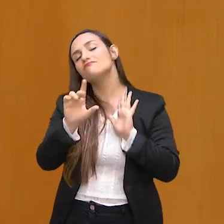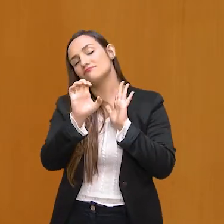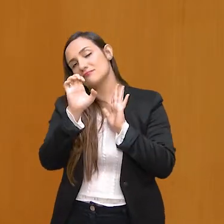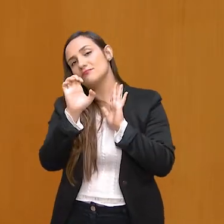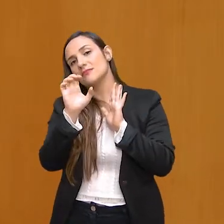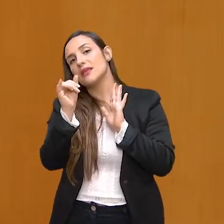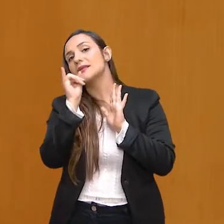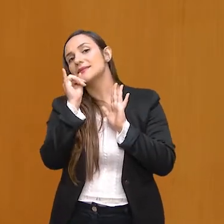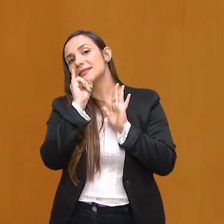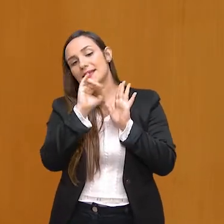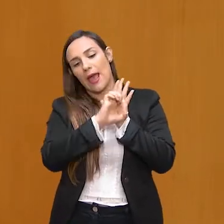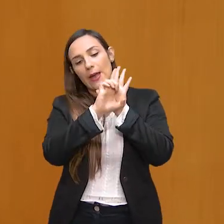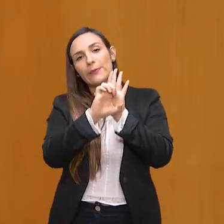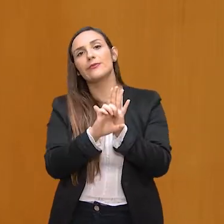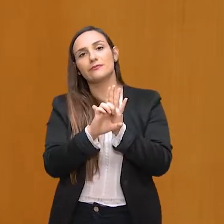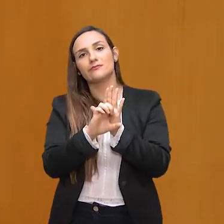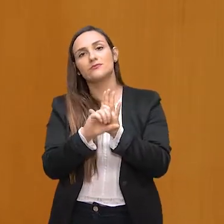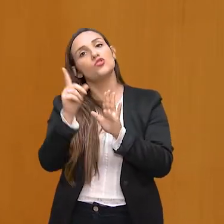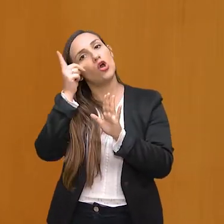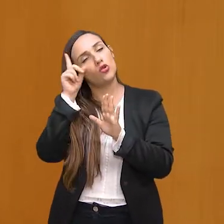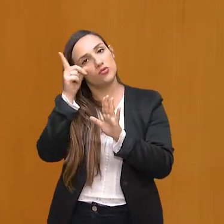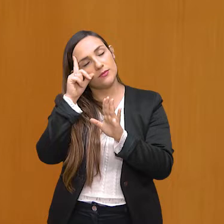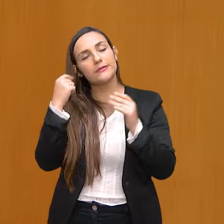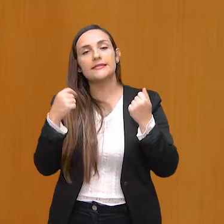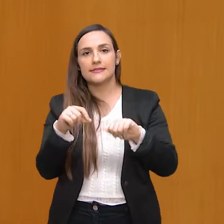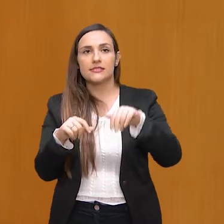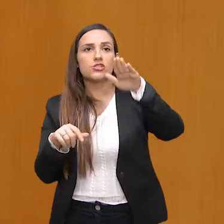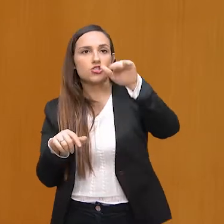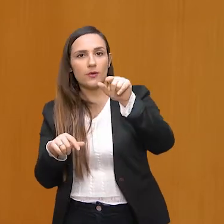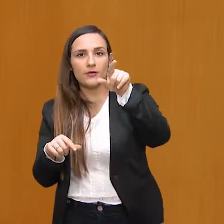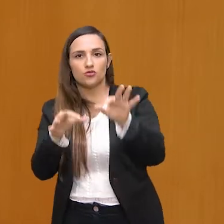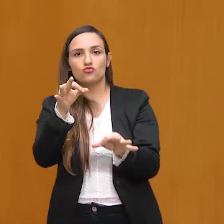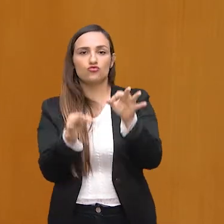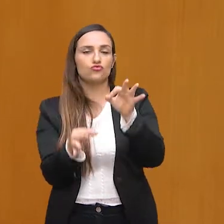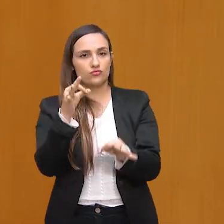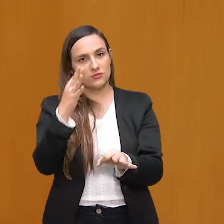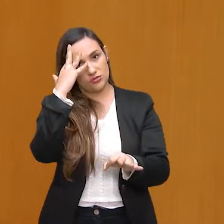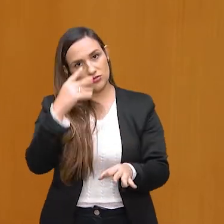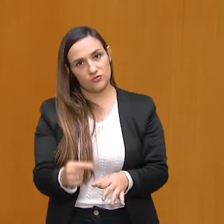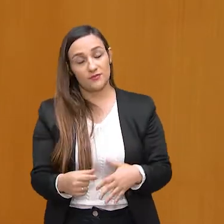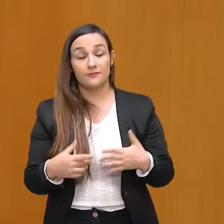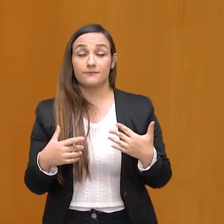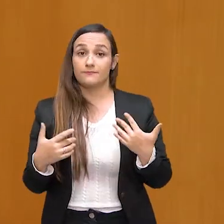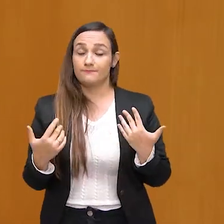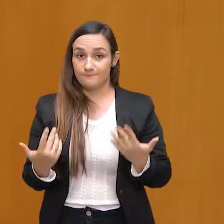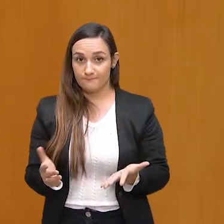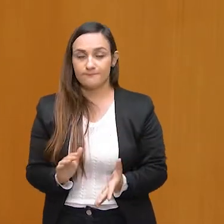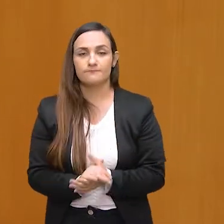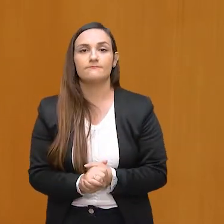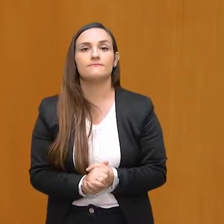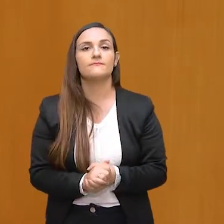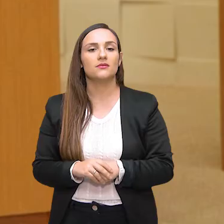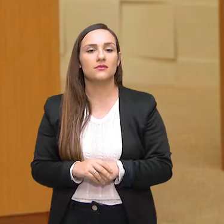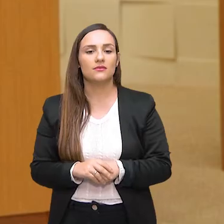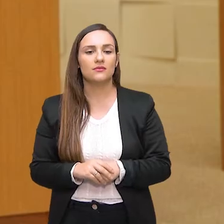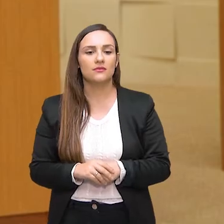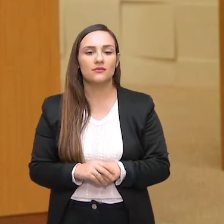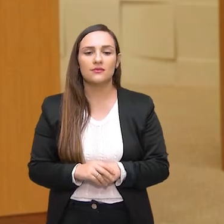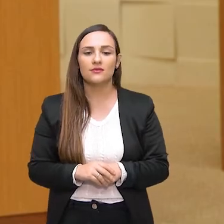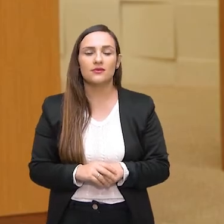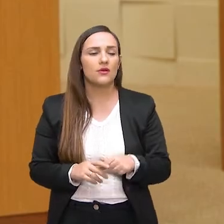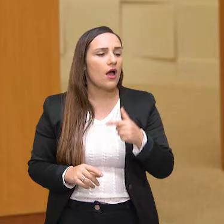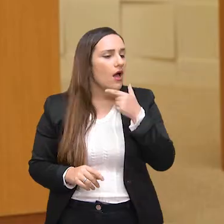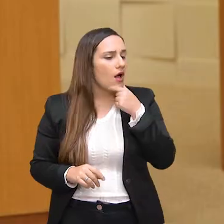exemplos cotidianos em que a pessoa precisa do judiciário para resolver isso. Até, curiosamente, um